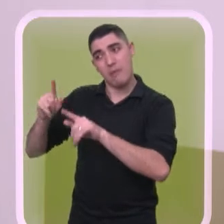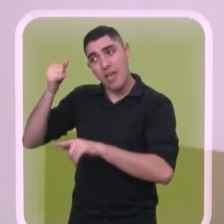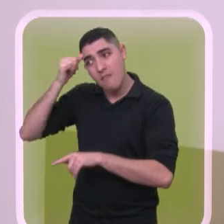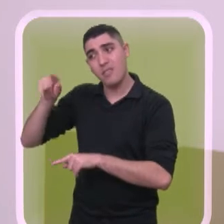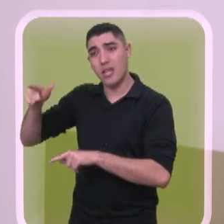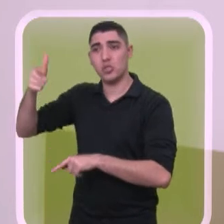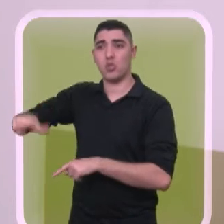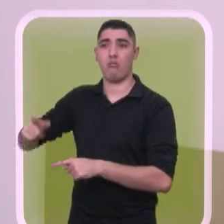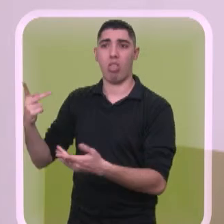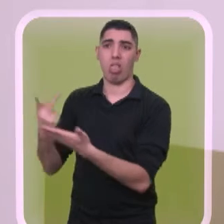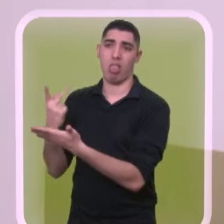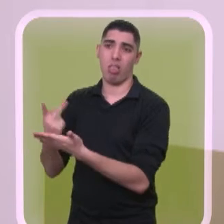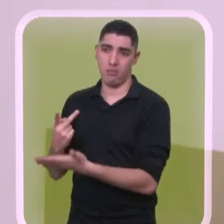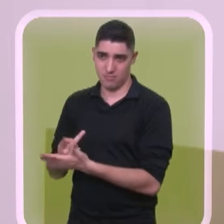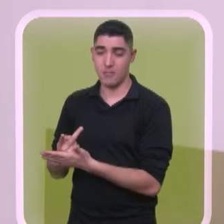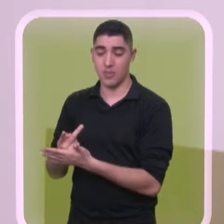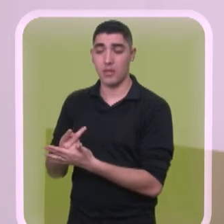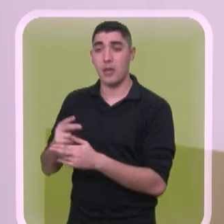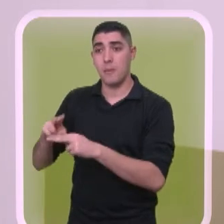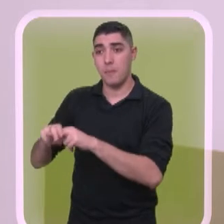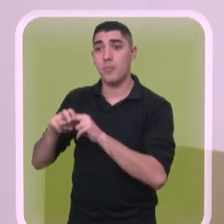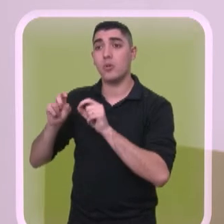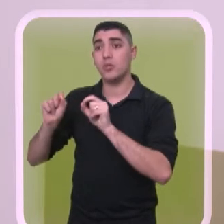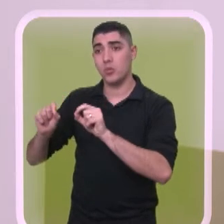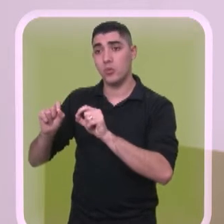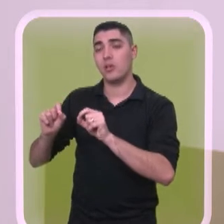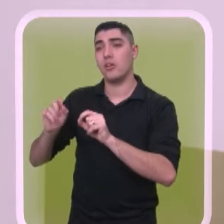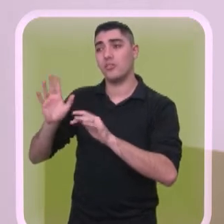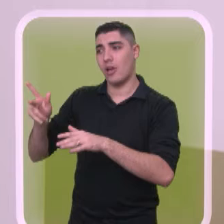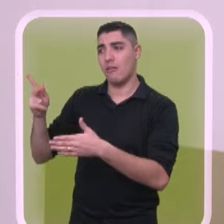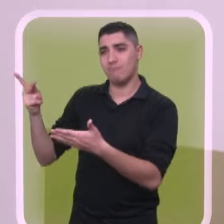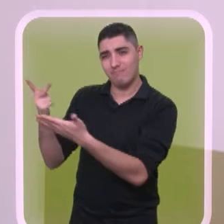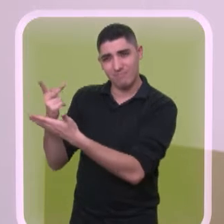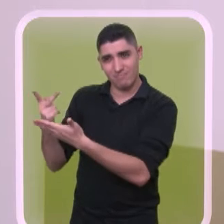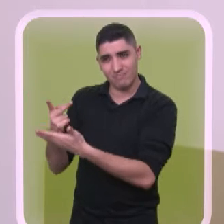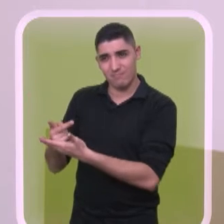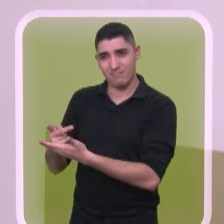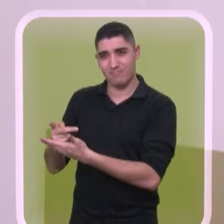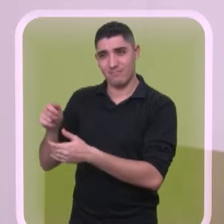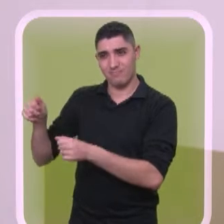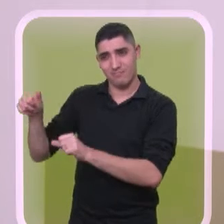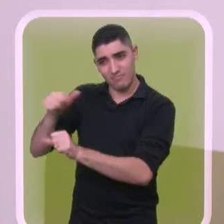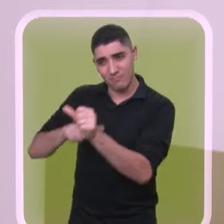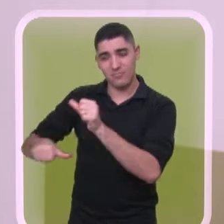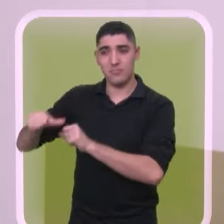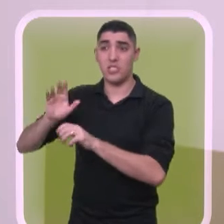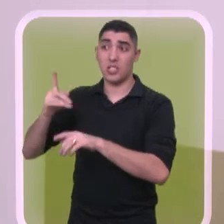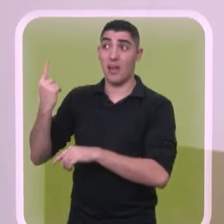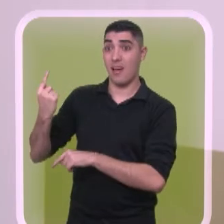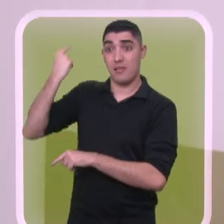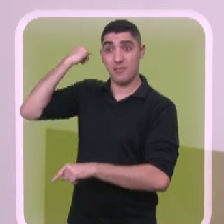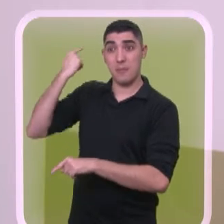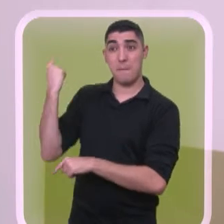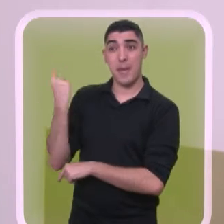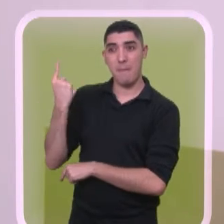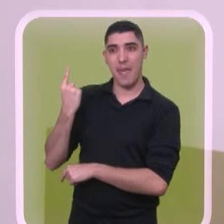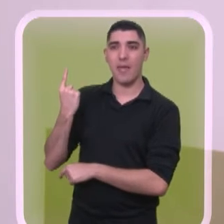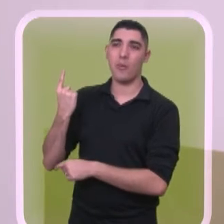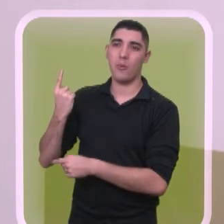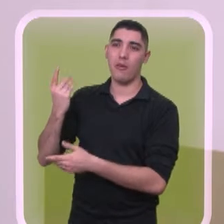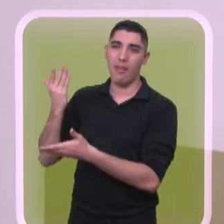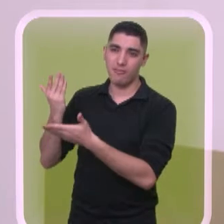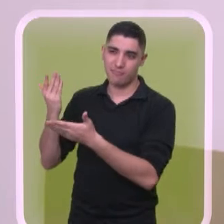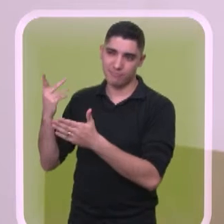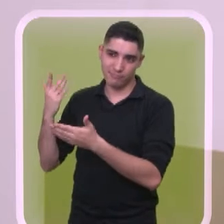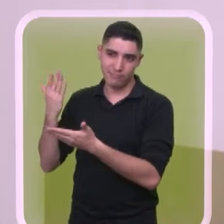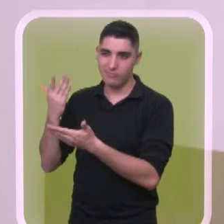esses erros, né. O que já foi, né, os erros que poderiam ter sido cometidos já foram no primeiro jogo, né. E aí hoje